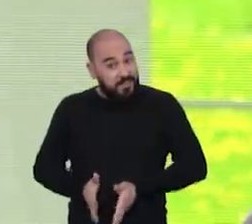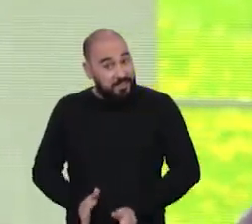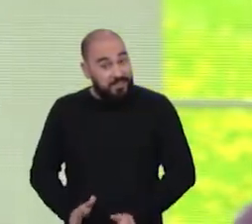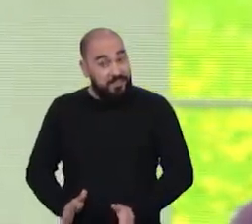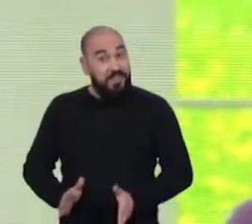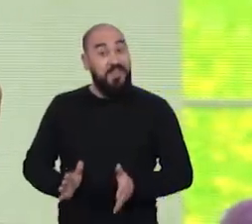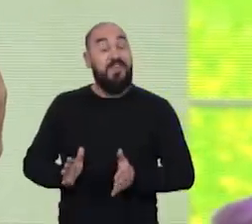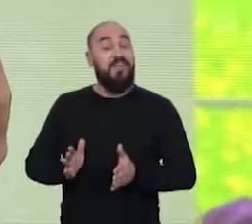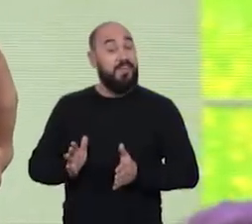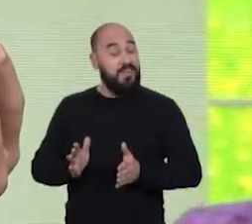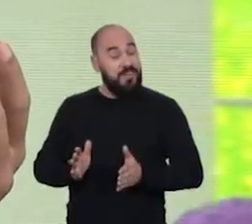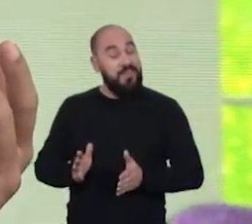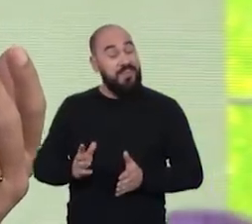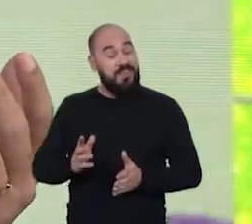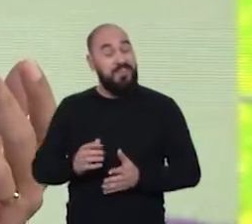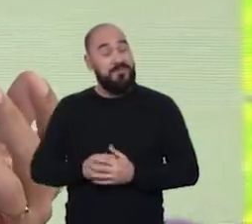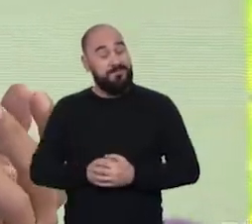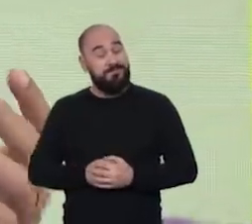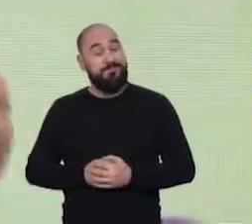nascer?